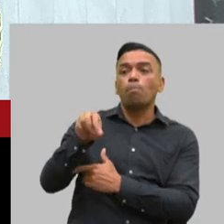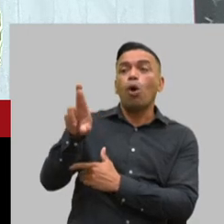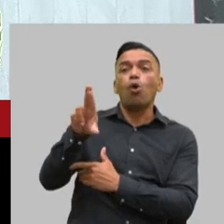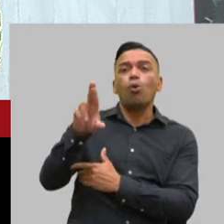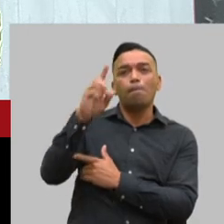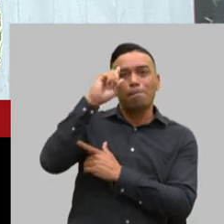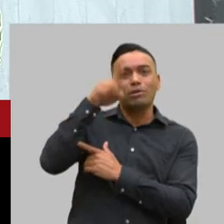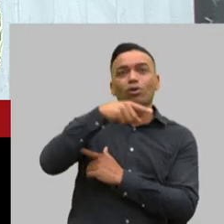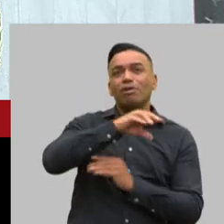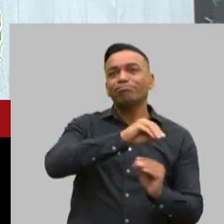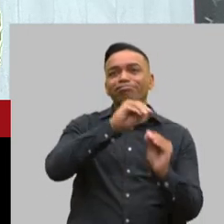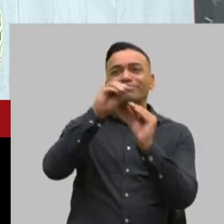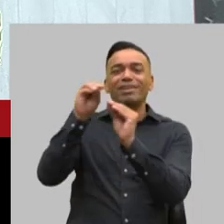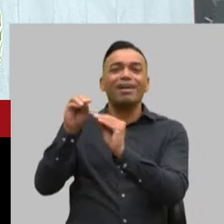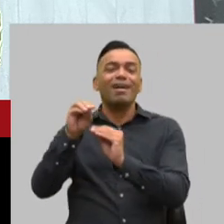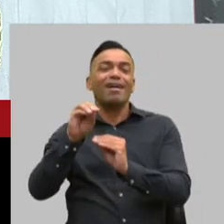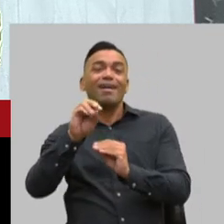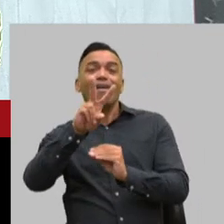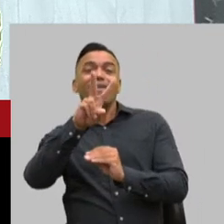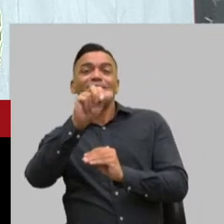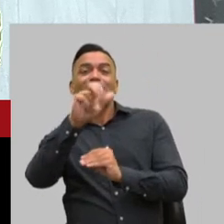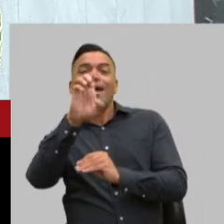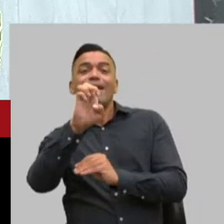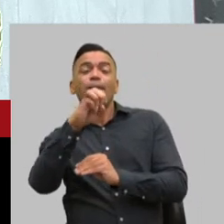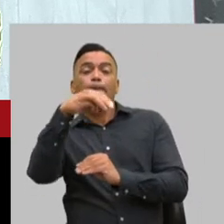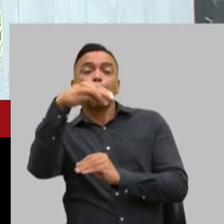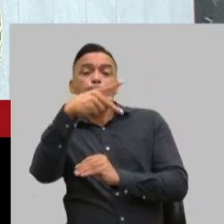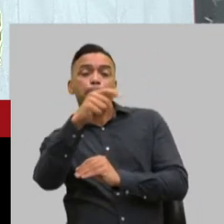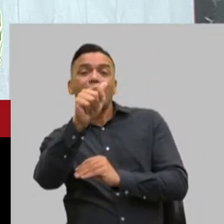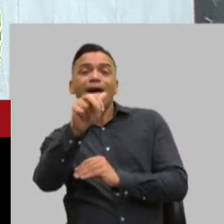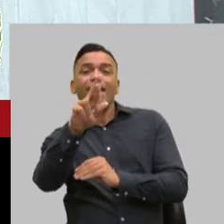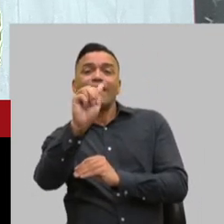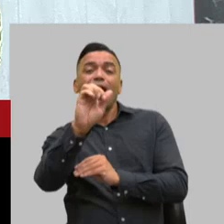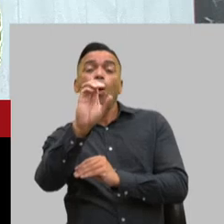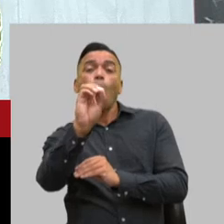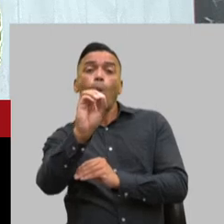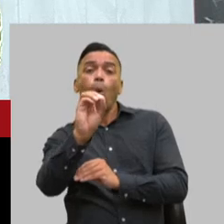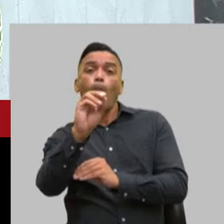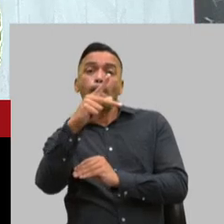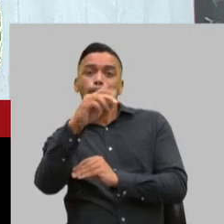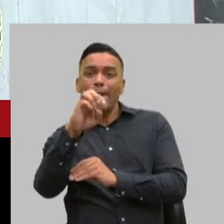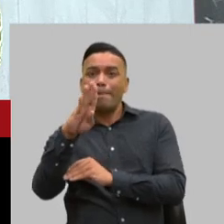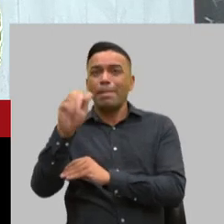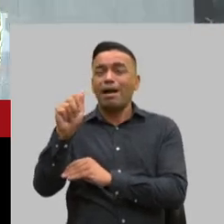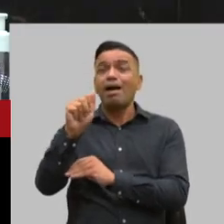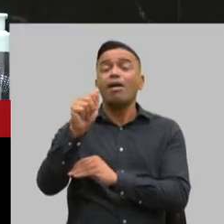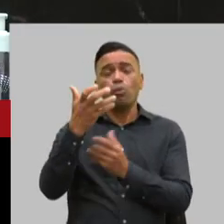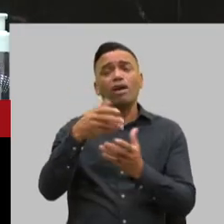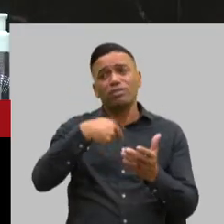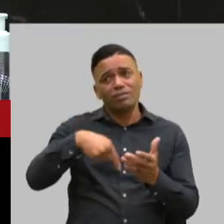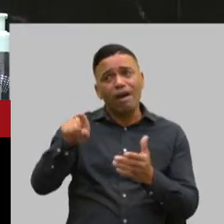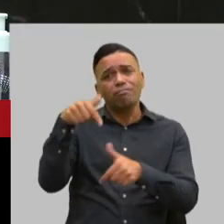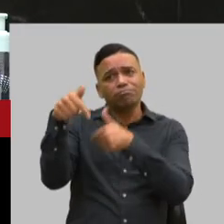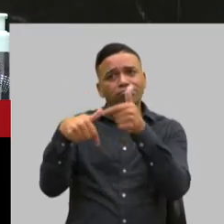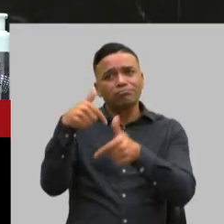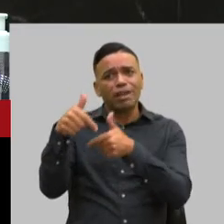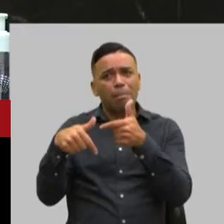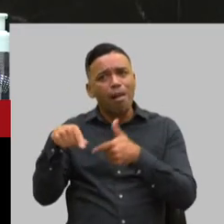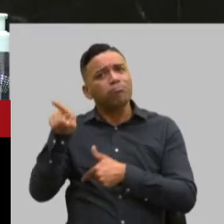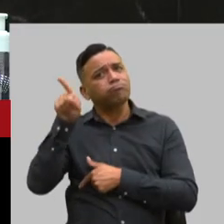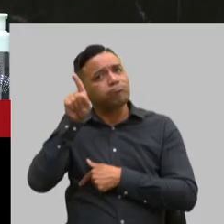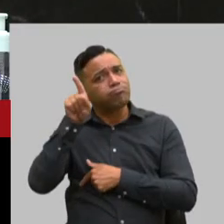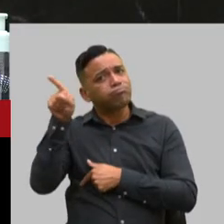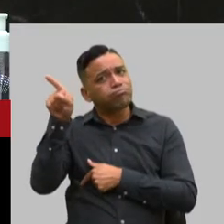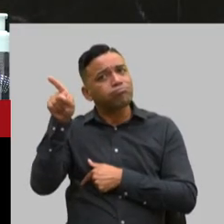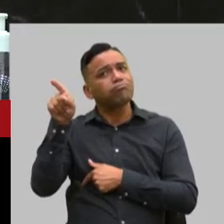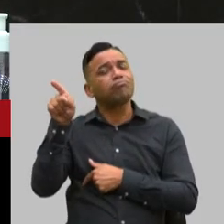Paraopeba, dizendo, você é de uma congregação missionária e eu quero que você vá, então, fazer o seu trabalho numa